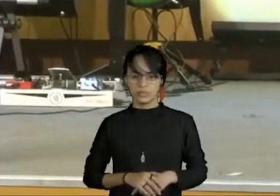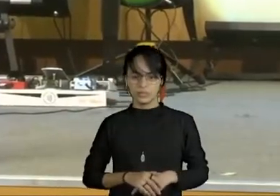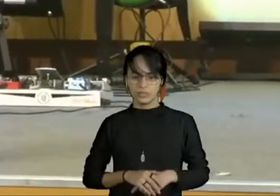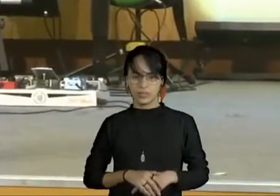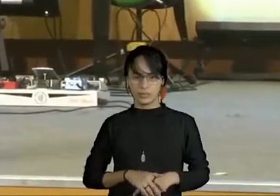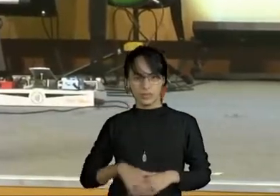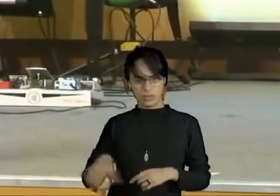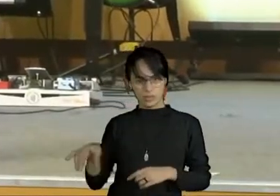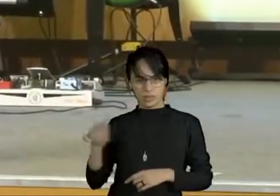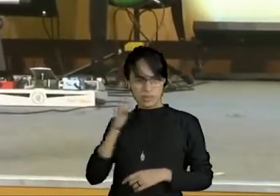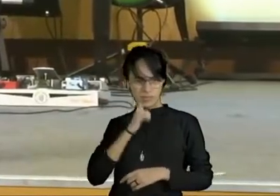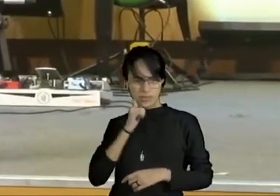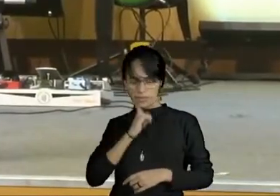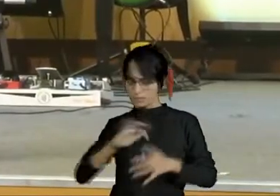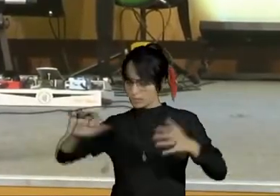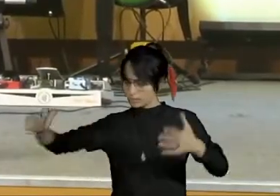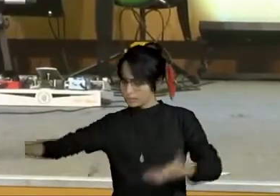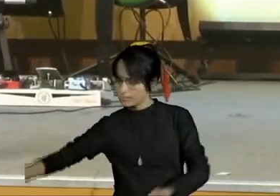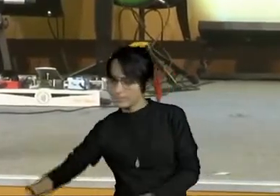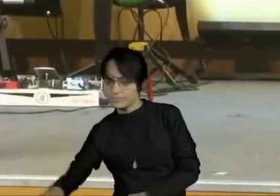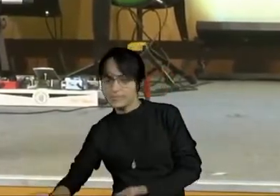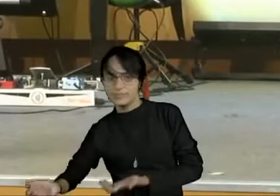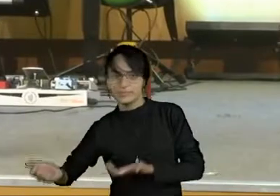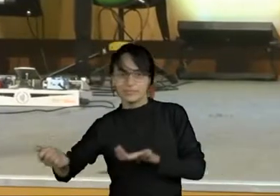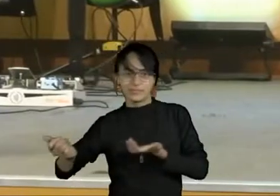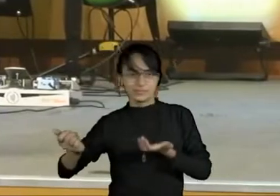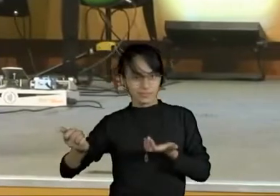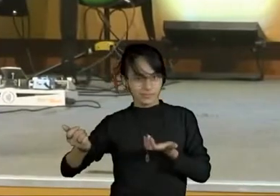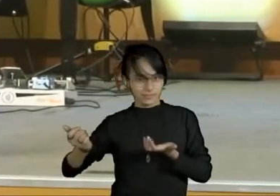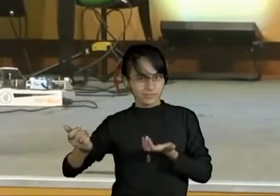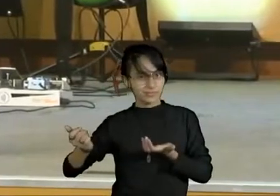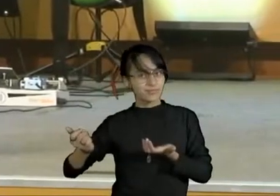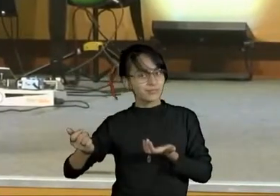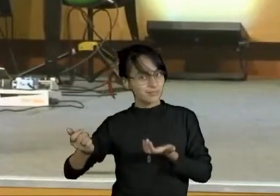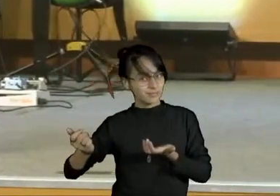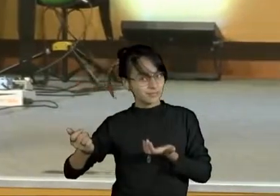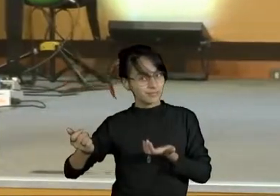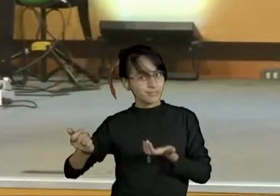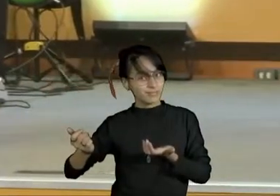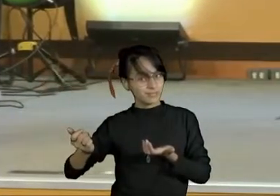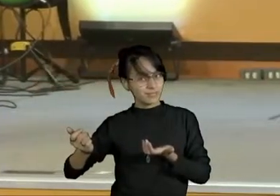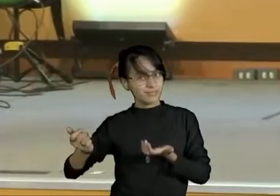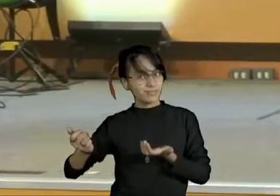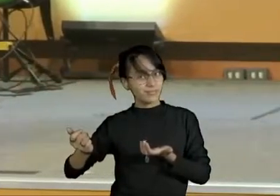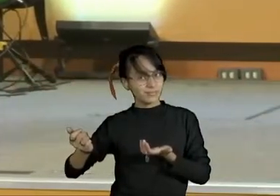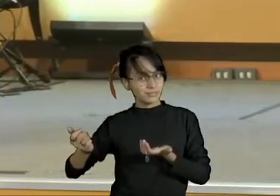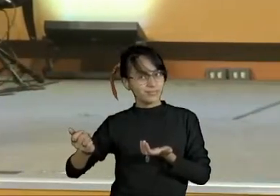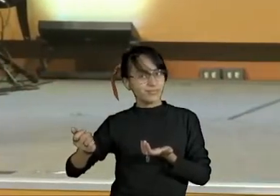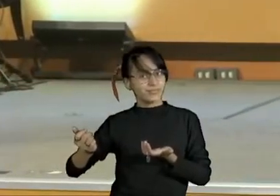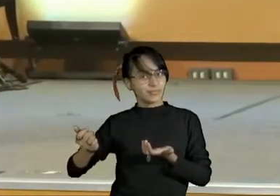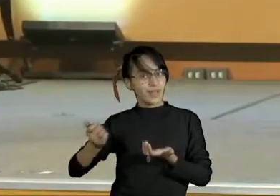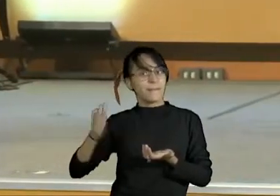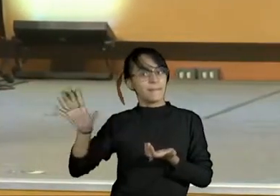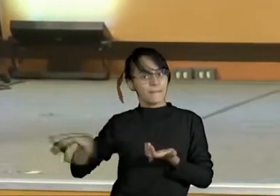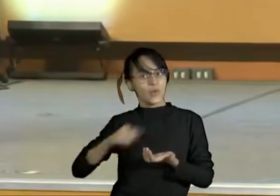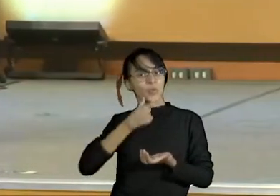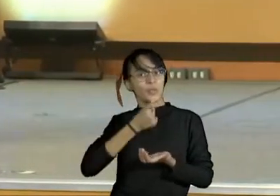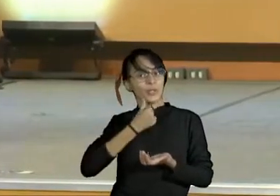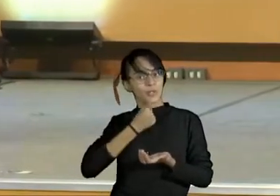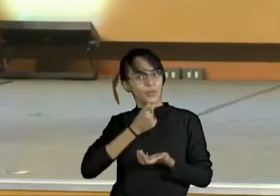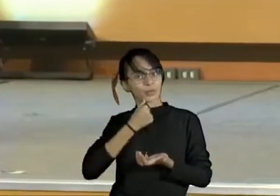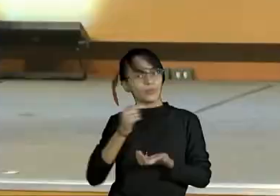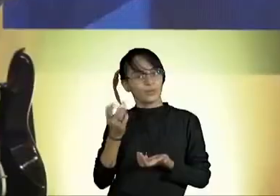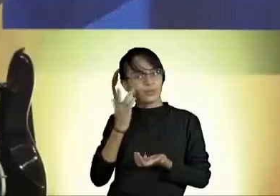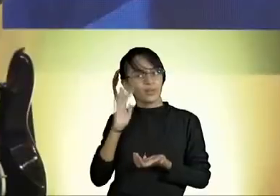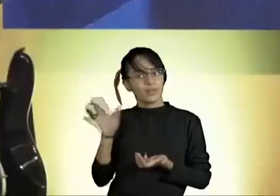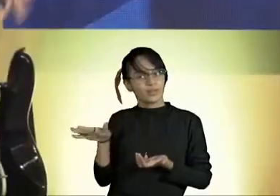o menino, irmão, o que é isso? Filho único. pega o moleque, que a gente acredita já